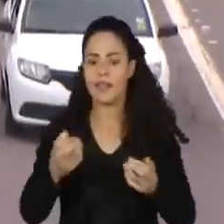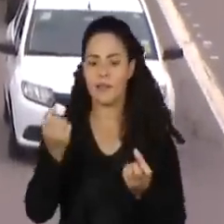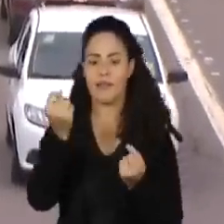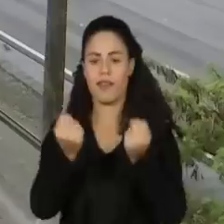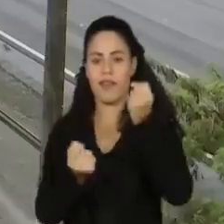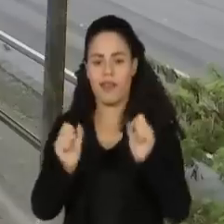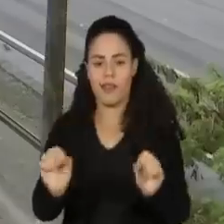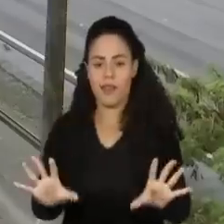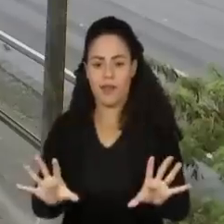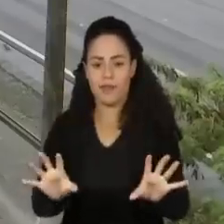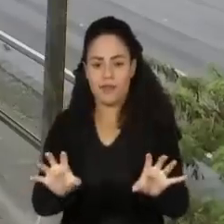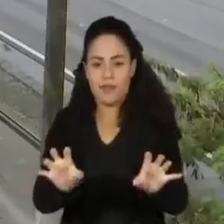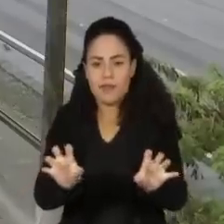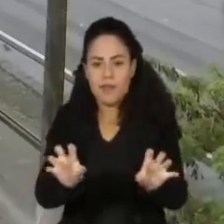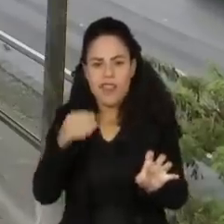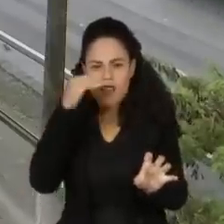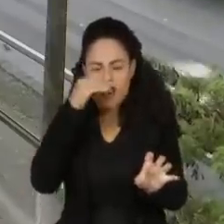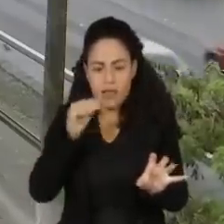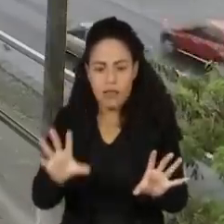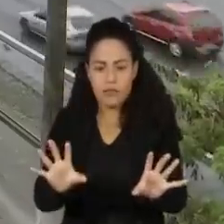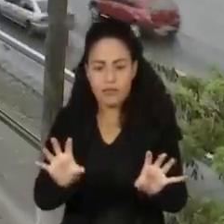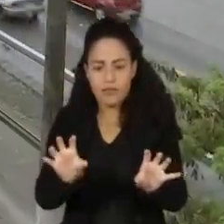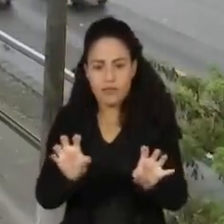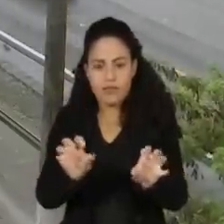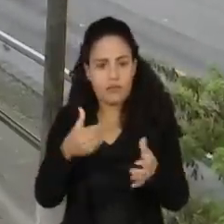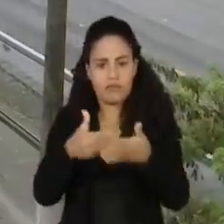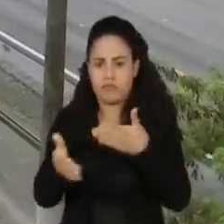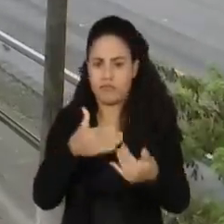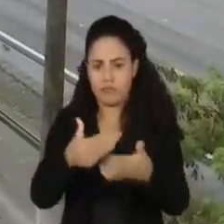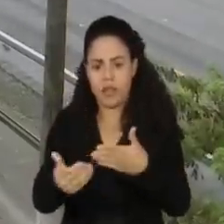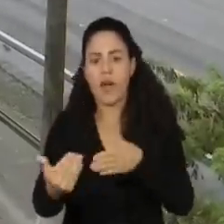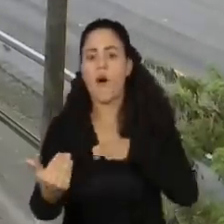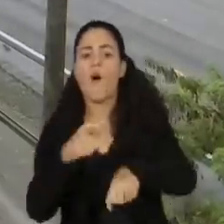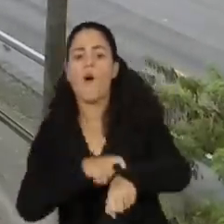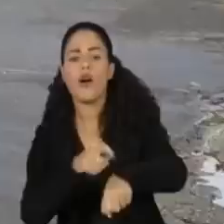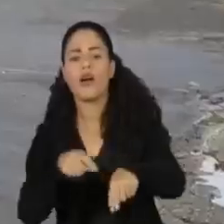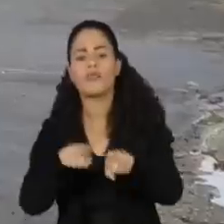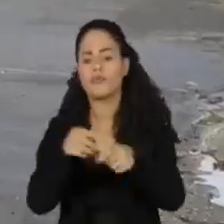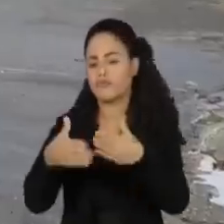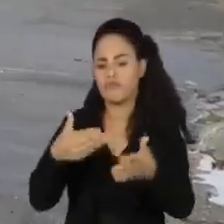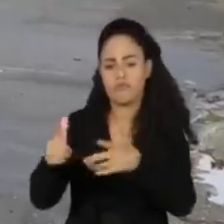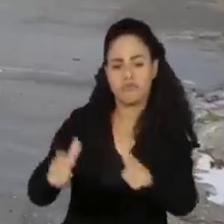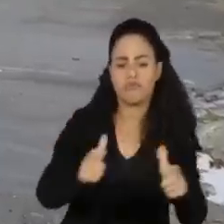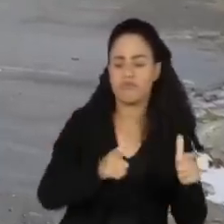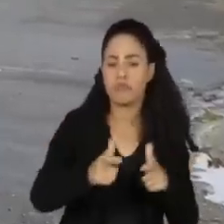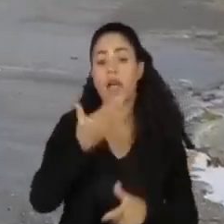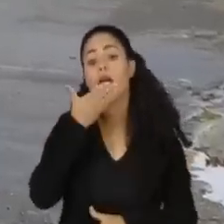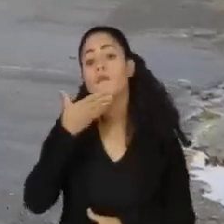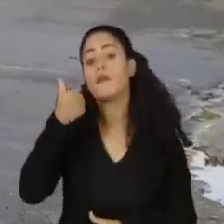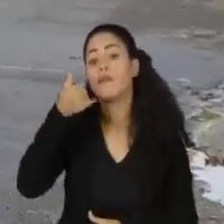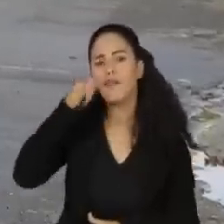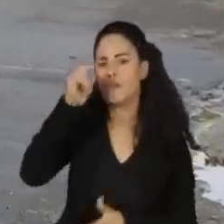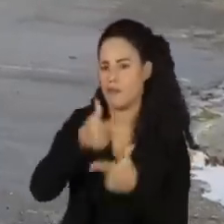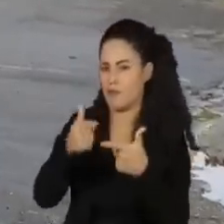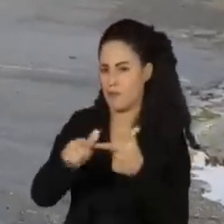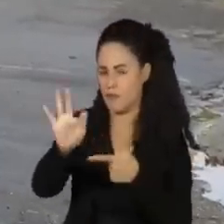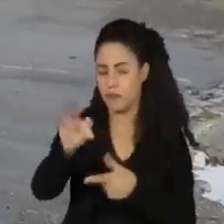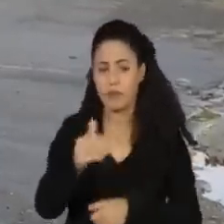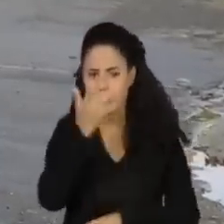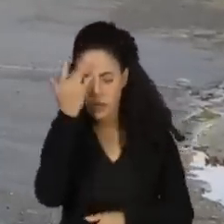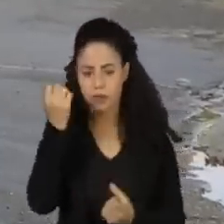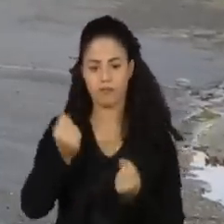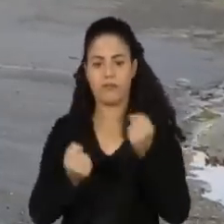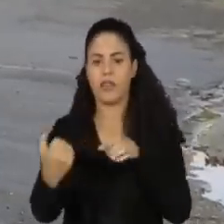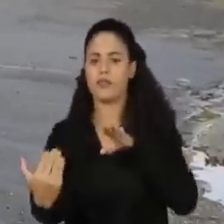baixo aceso, independentemente do horário ou local e do que diz a lei. O indivíduo vai pegar uma rodovia, acende o